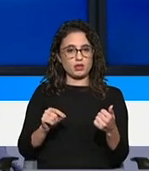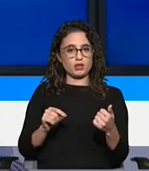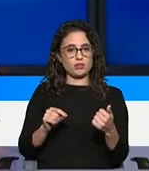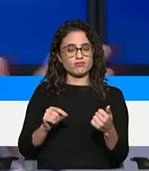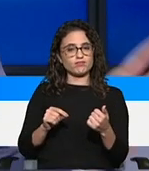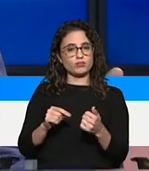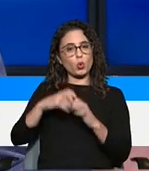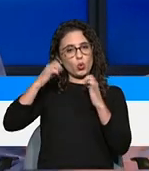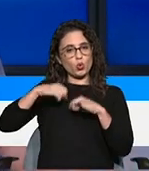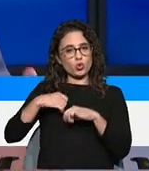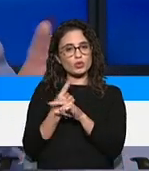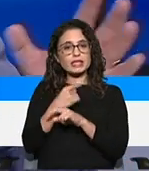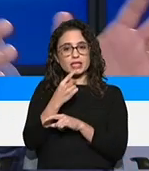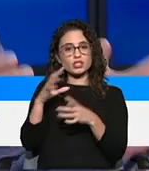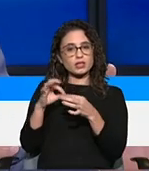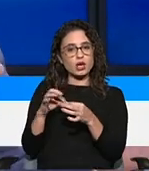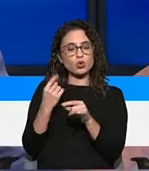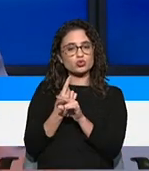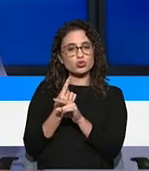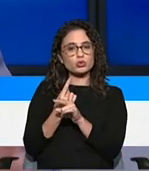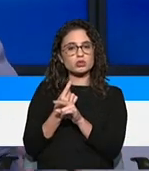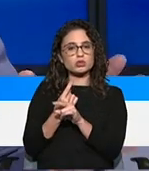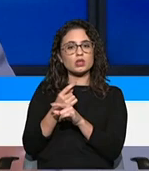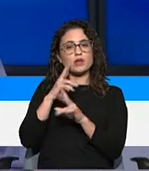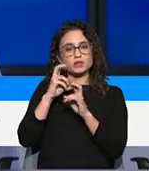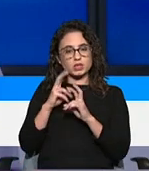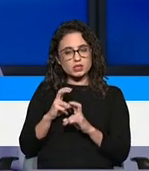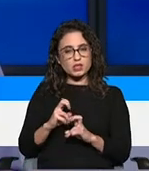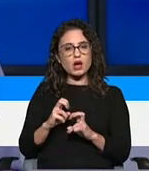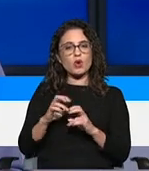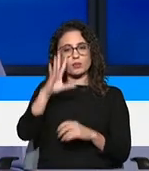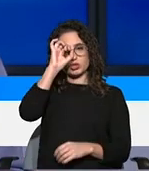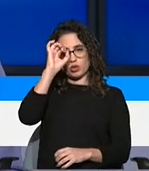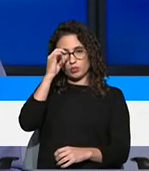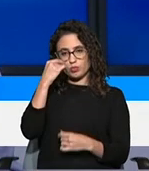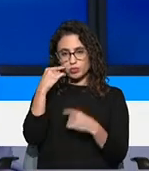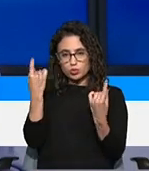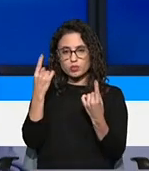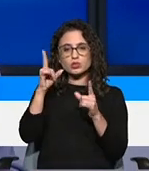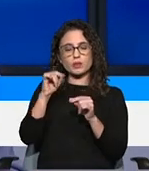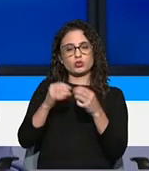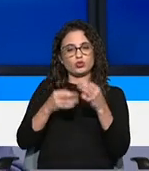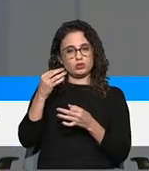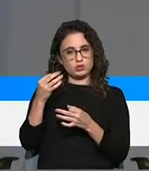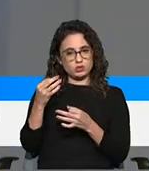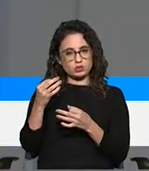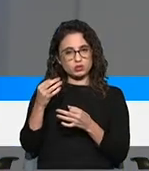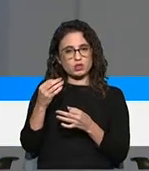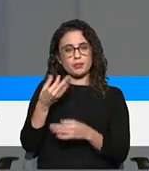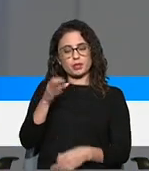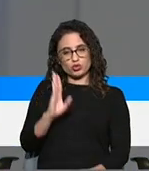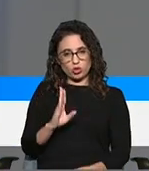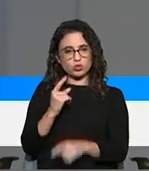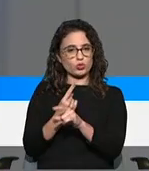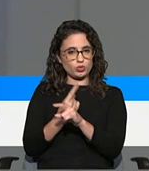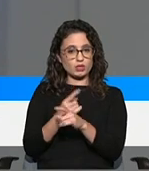aquilo que diz em relação aos indícios e às e às investigações de do ministério público e da justiça e da judiciária em relação aos